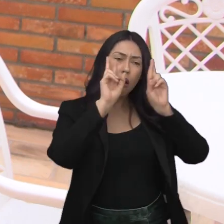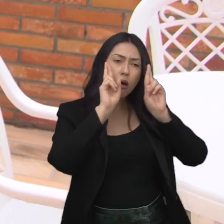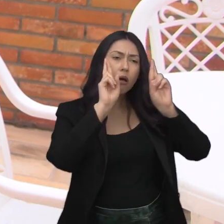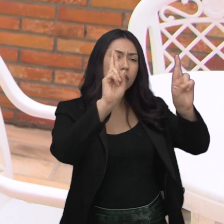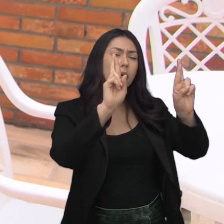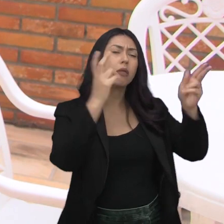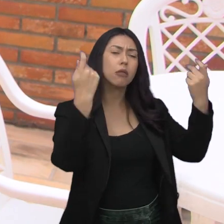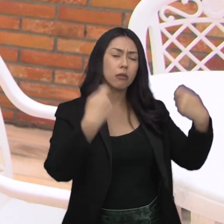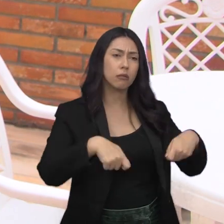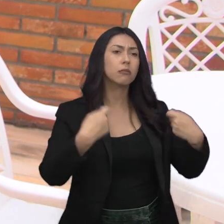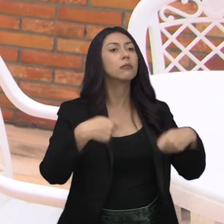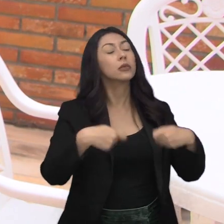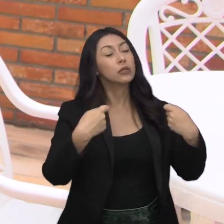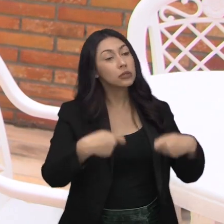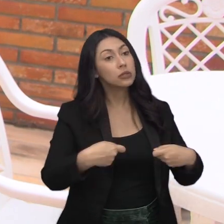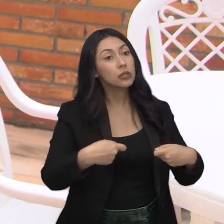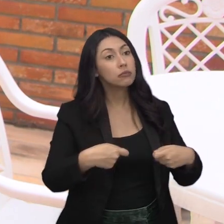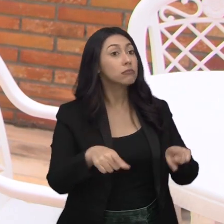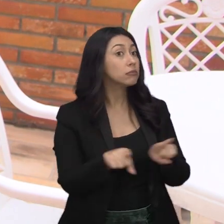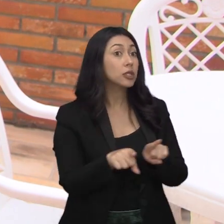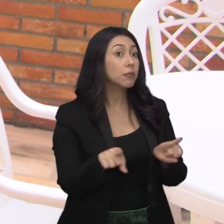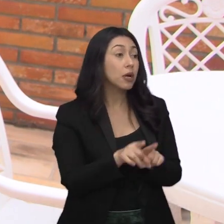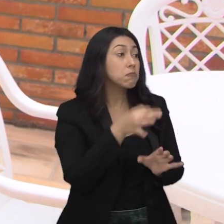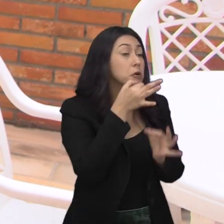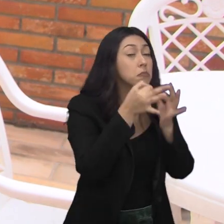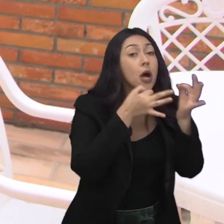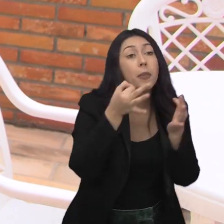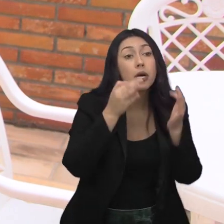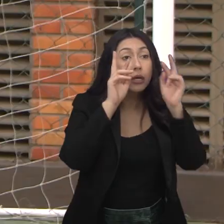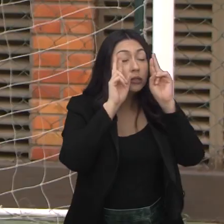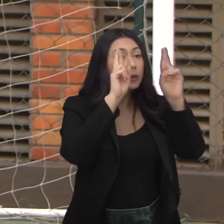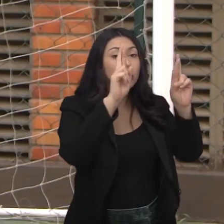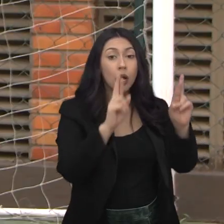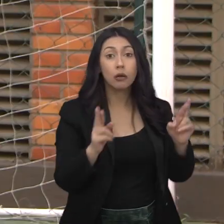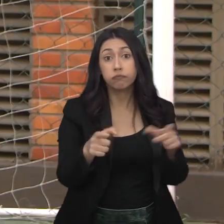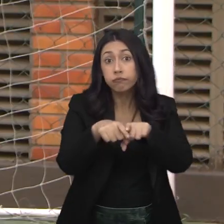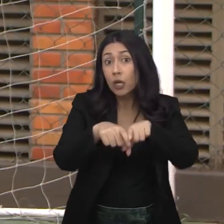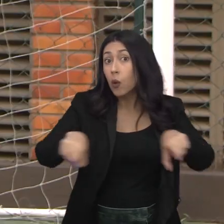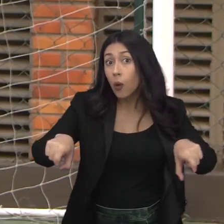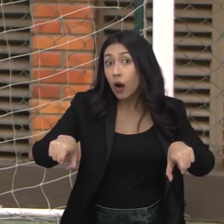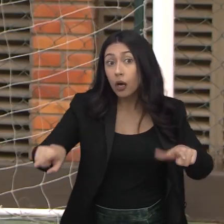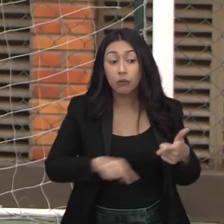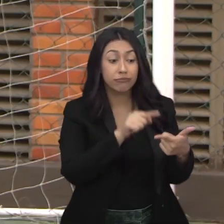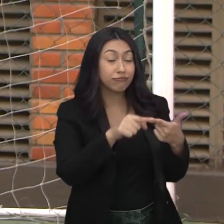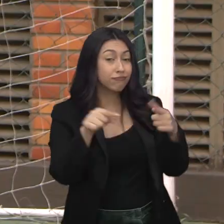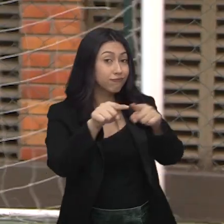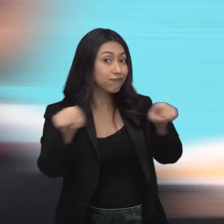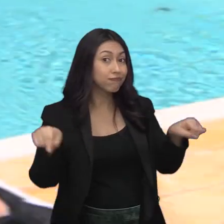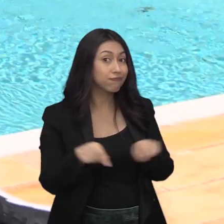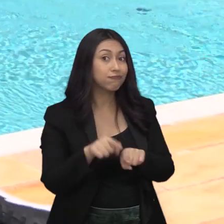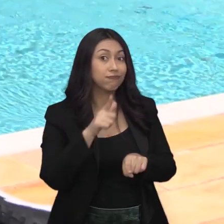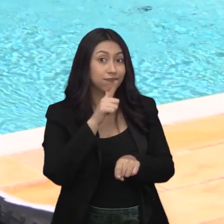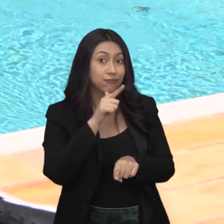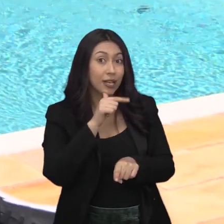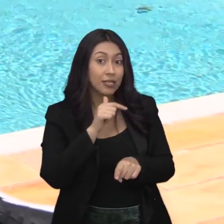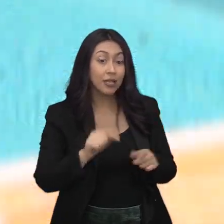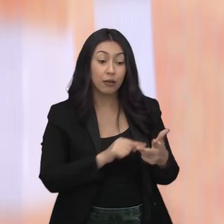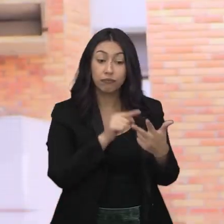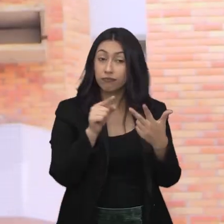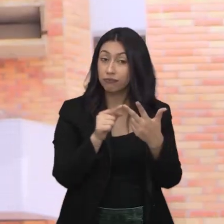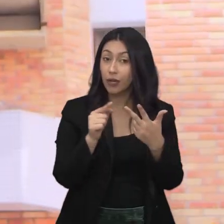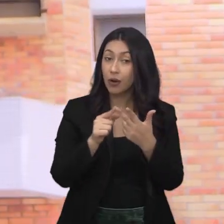decisões, né, que ali está sendo votada, e respeitar as opiniões. Seja na quadra de esportes, na